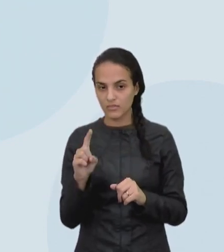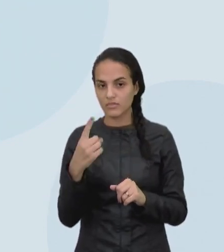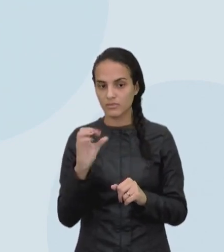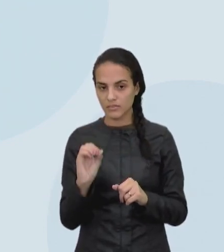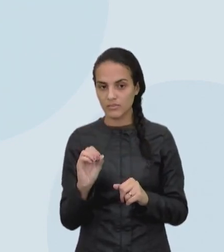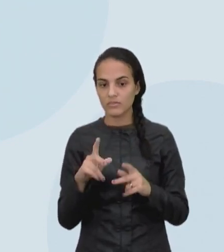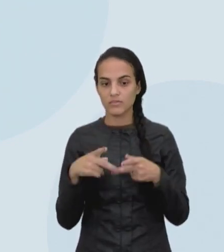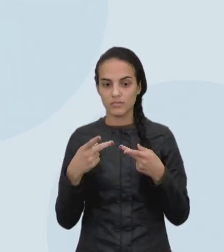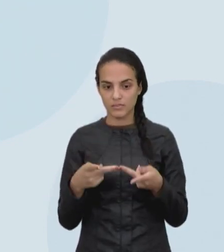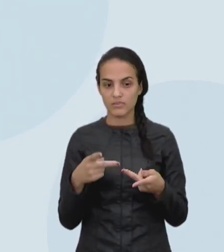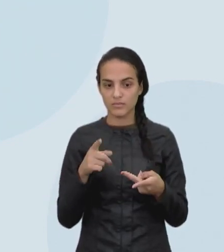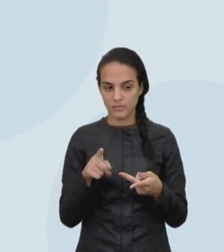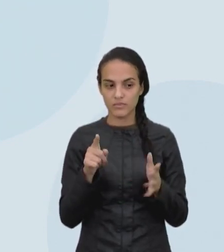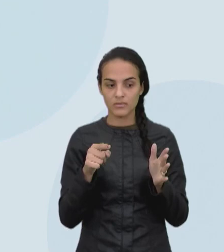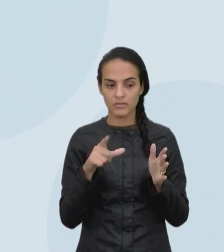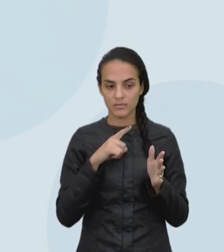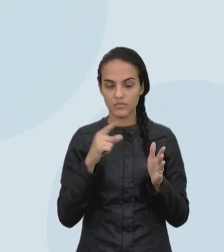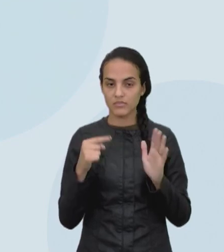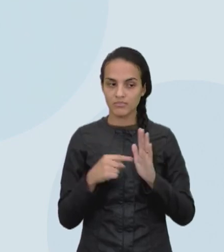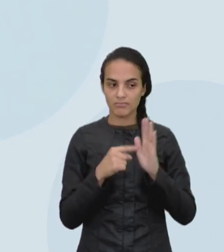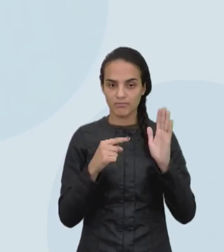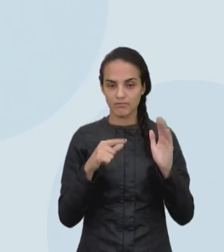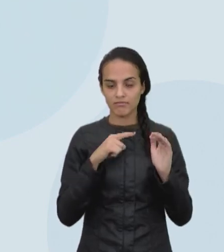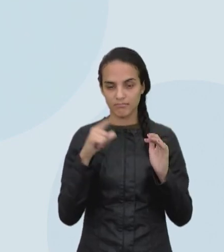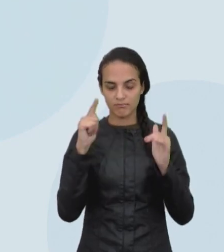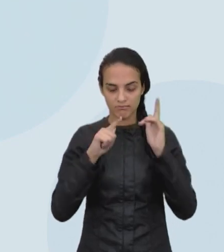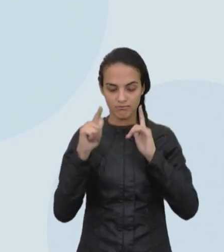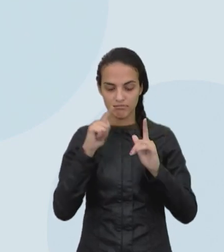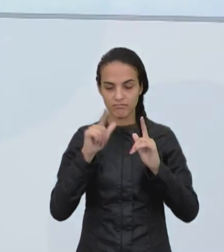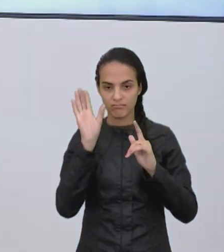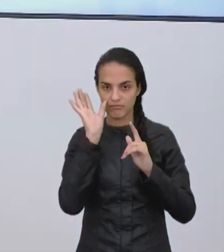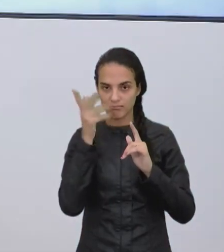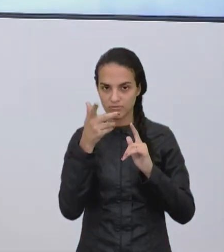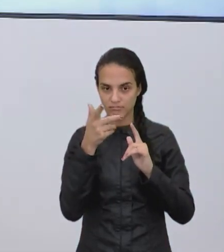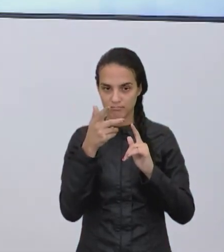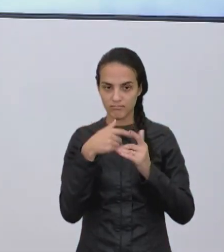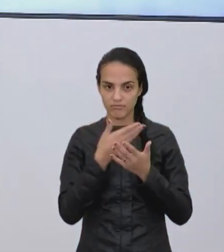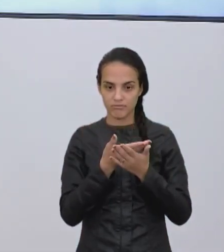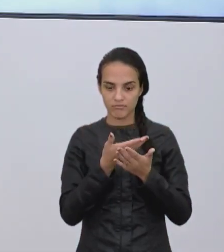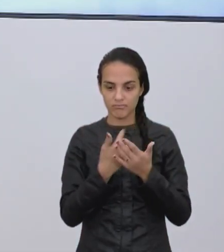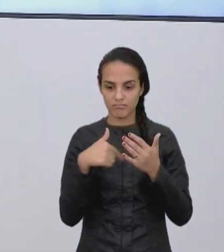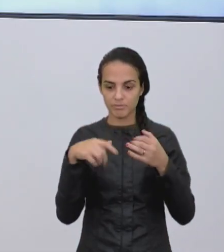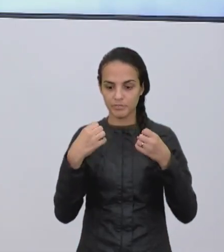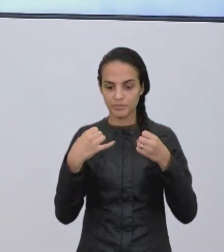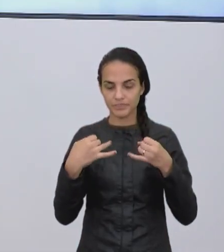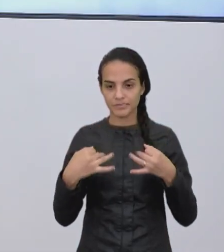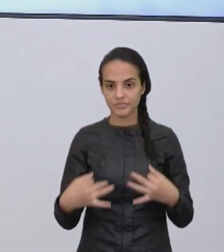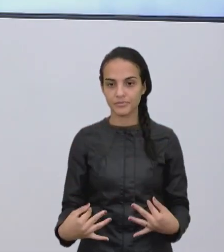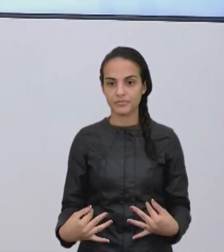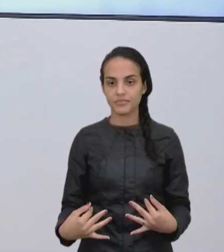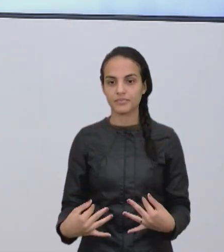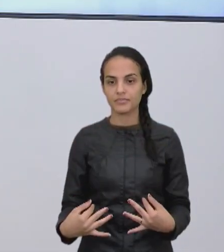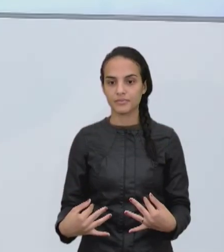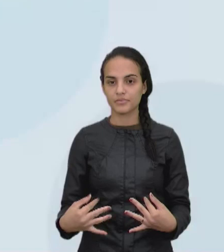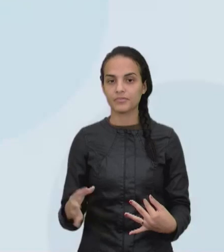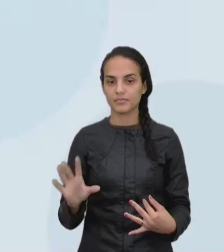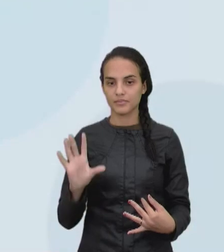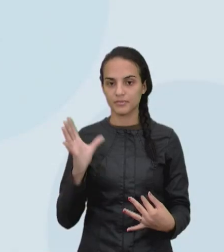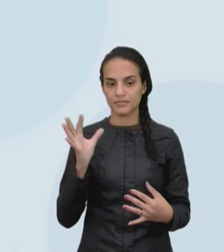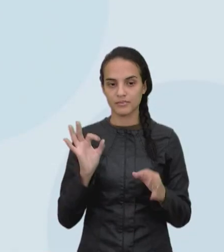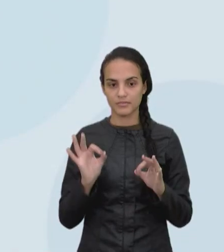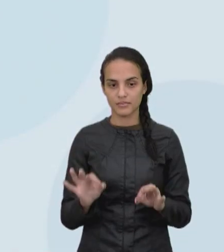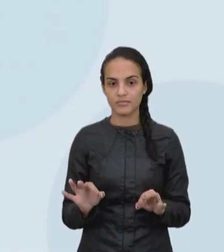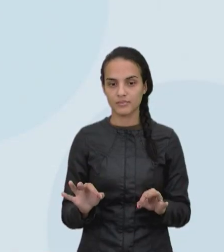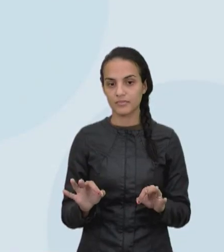neste link vocês vão ter... conseguir resolver apenas com essa aula que a gente falou aqui. Então, é uma coisa que acontece bastante, tá